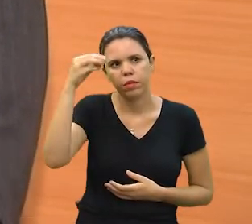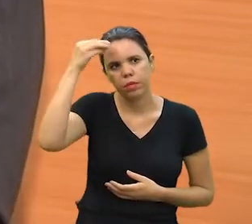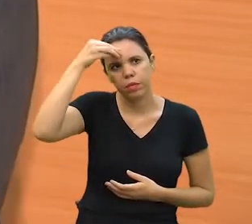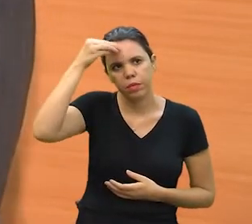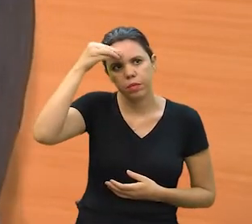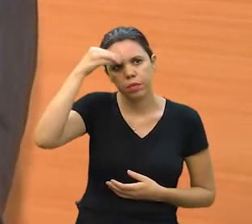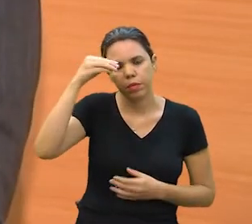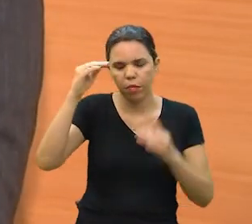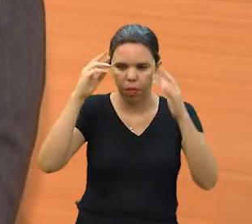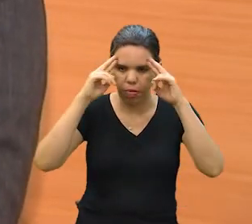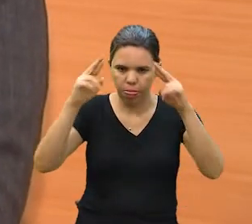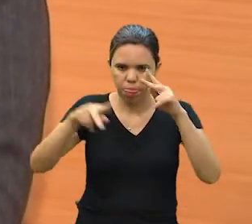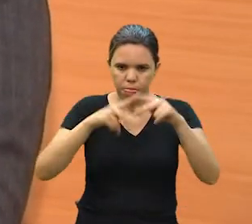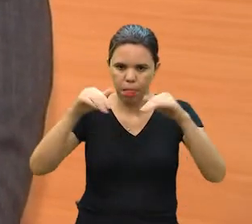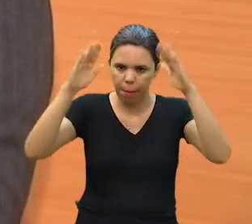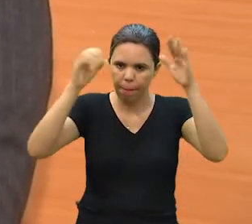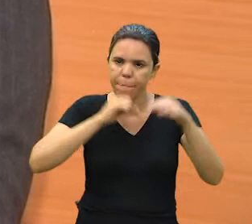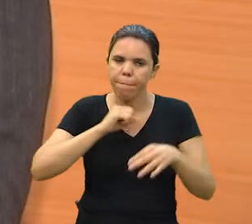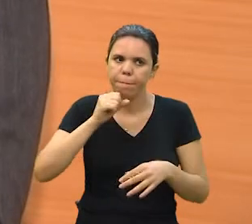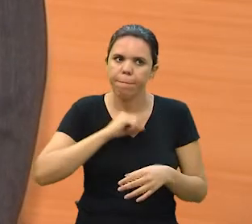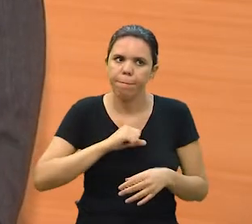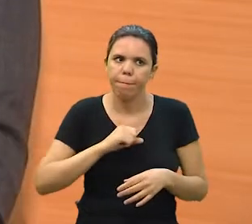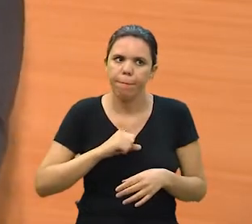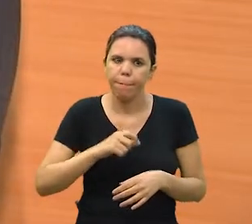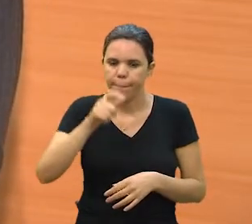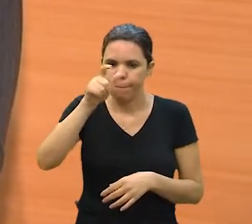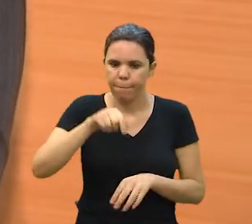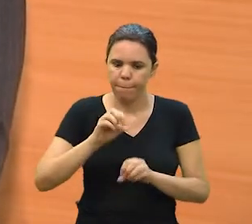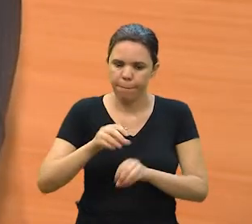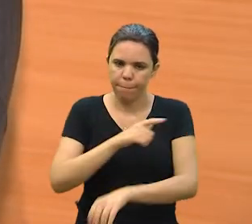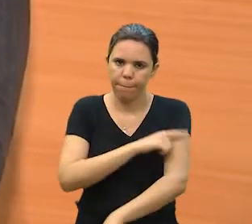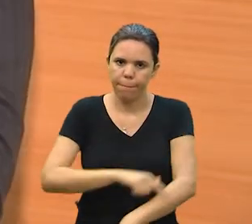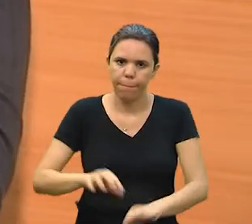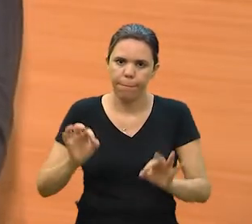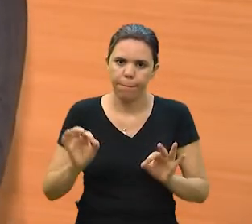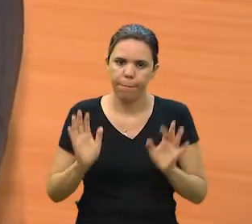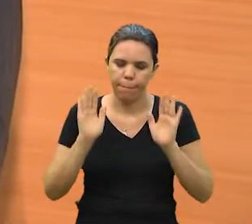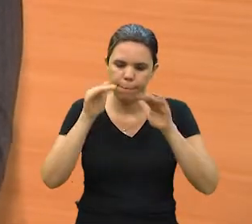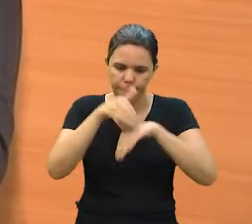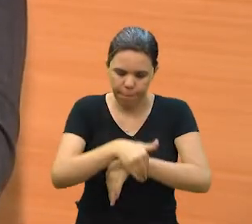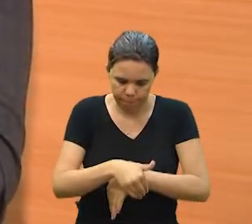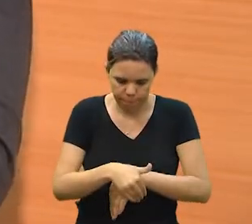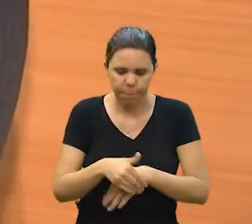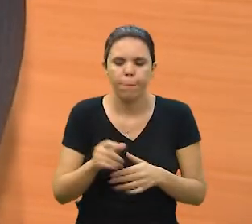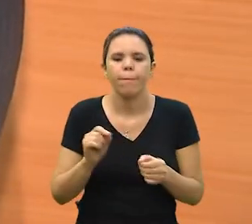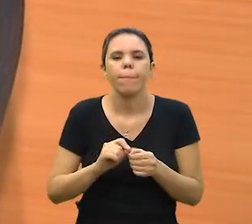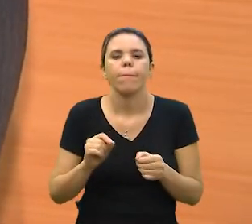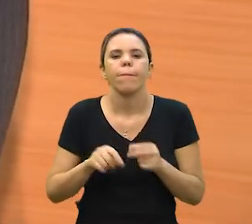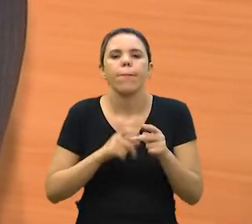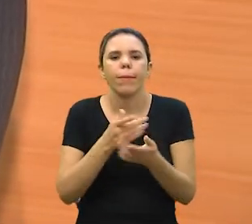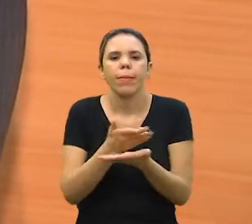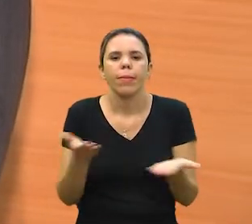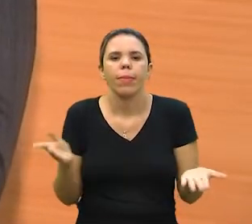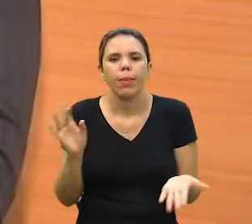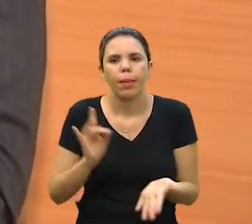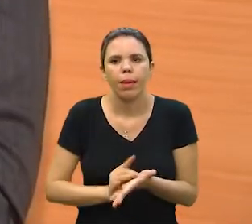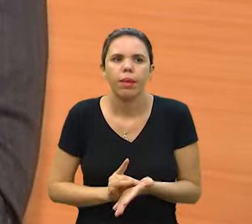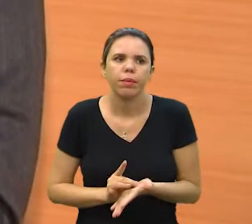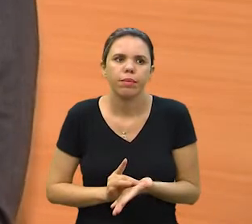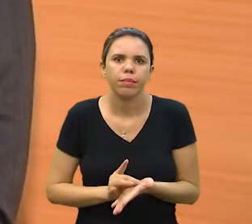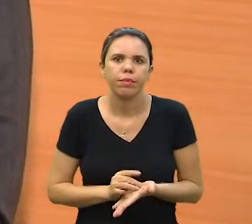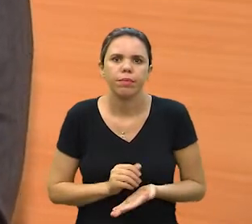criou, ter respeito pelos mais velhos, né, a ser uma pessoa educada, ser humilde, né, fazer com que as pessoas